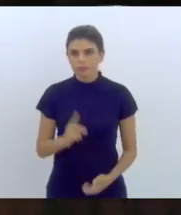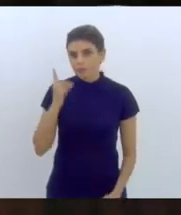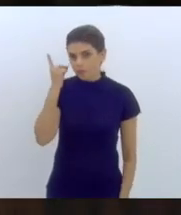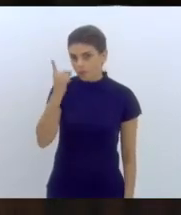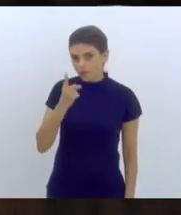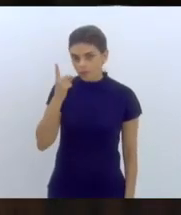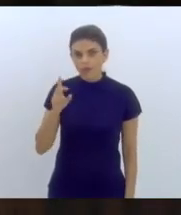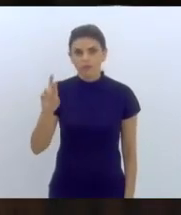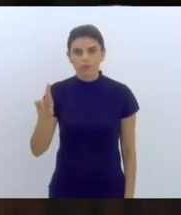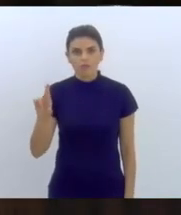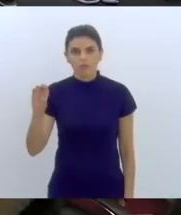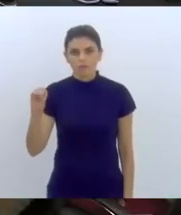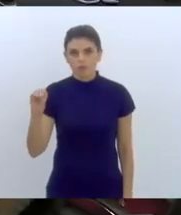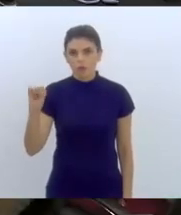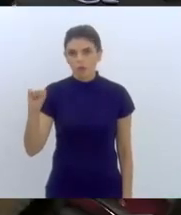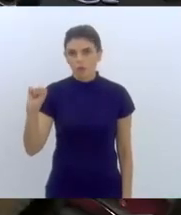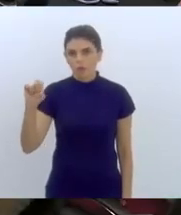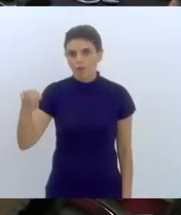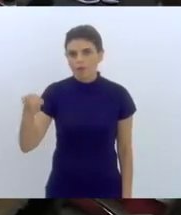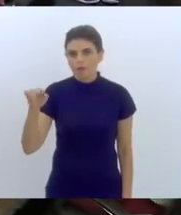Deputado Rosenberg Reis.